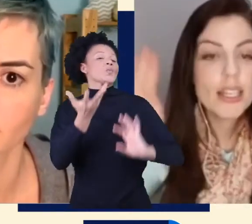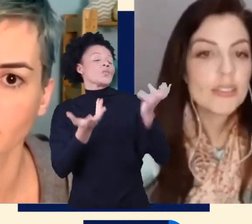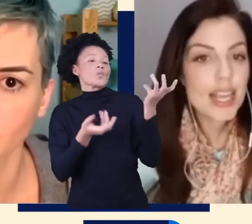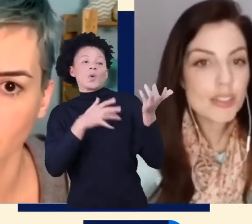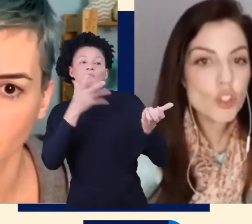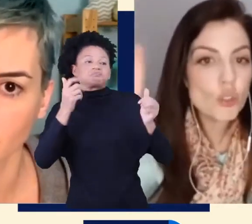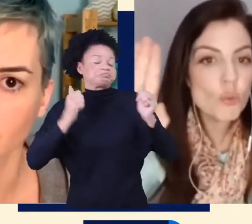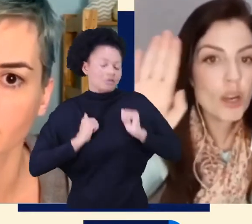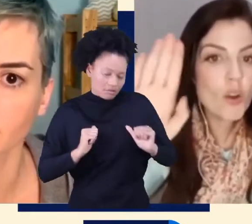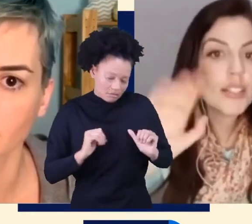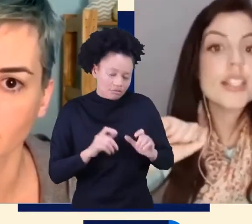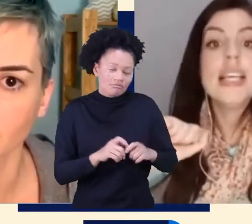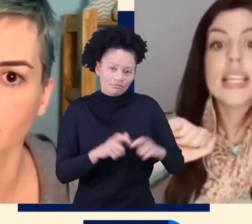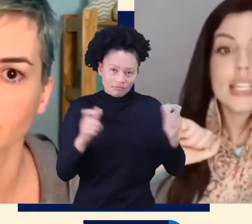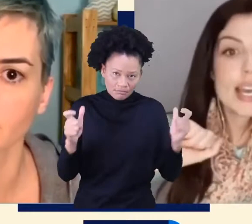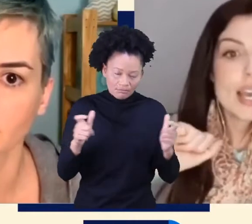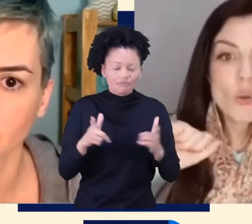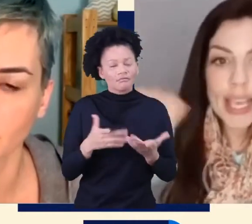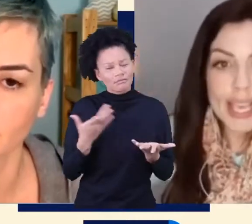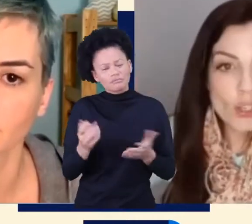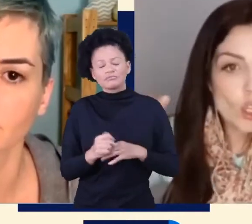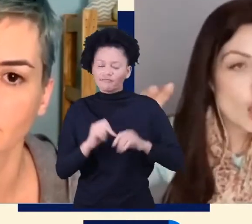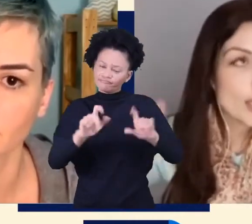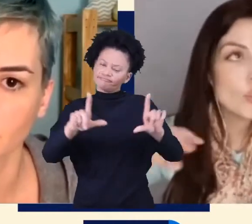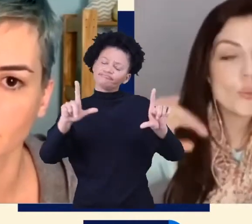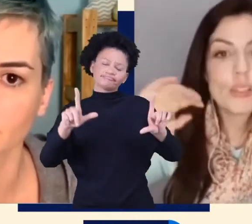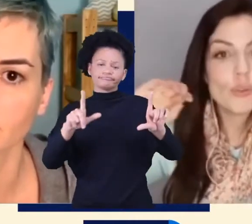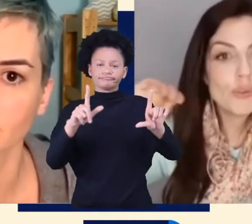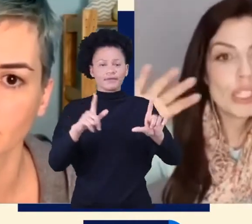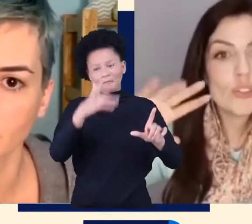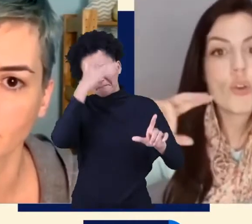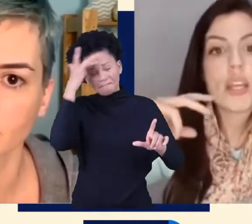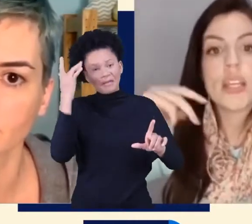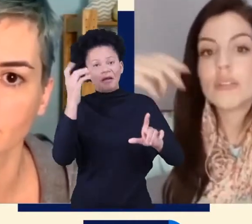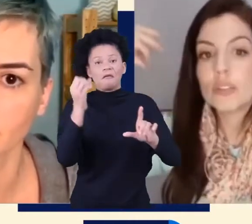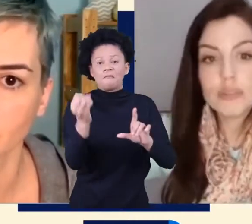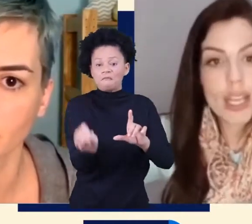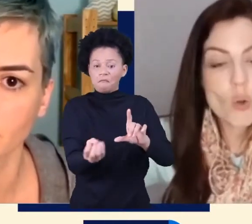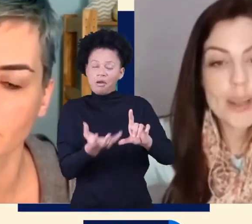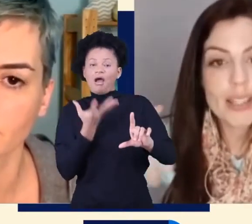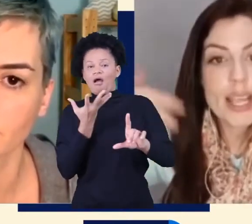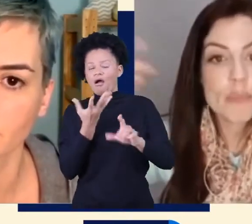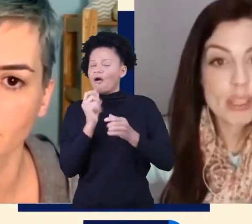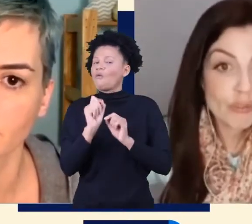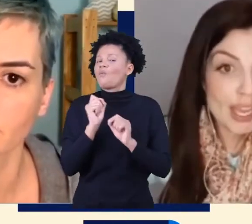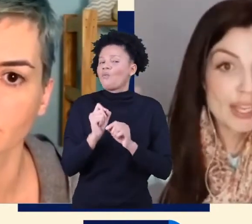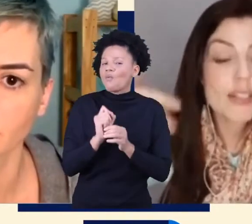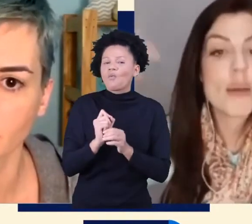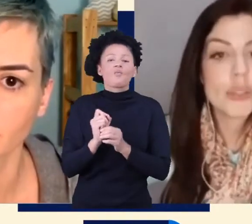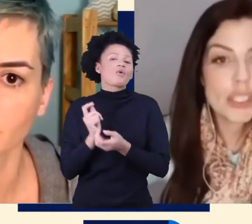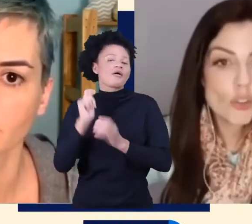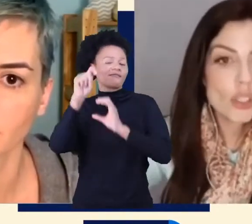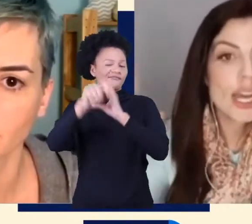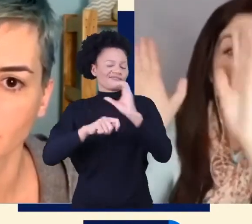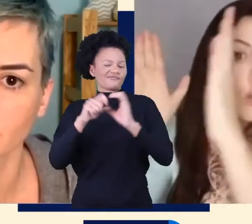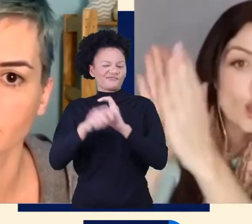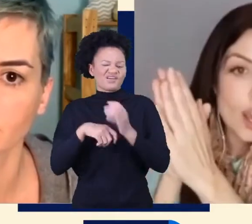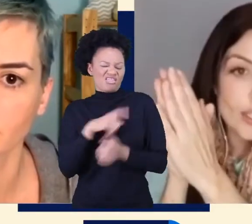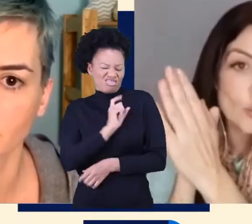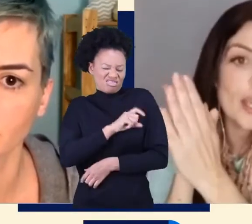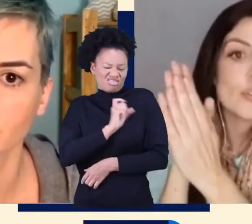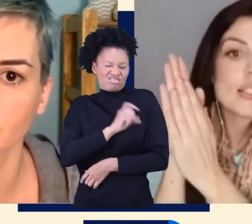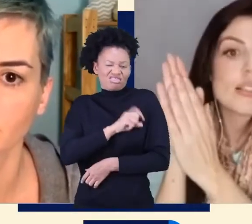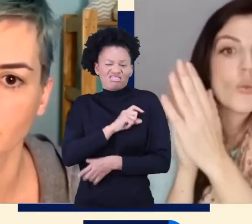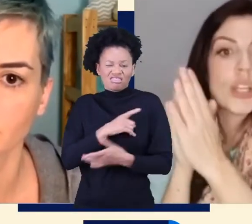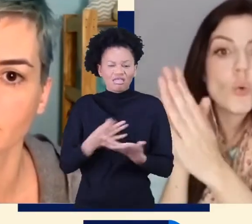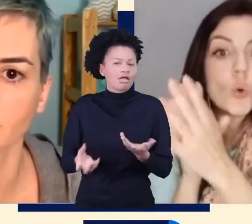assim, tá assistindo uma coisa e aí alguém coloca no meio do vídeo, alguém, né, com uma ideia perversa, mal intencionado, coloca